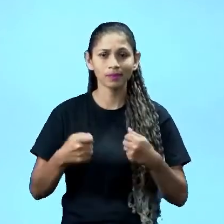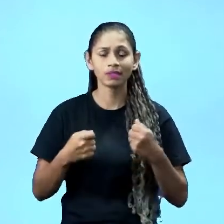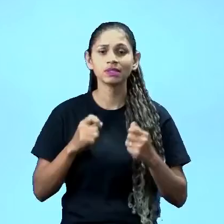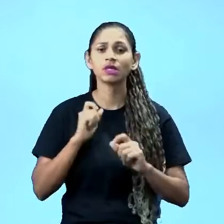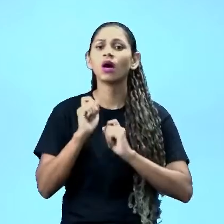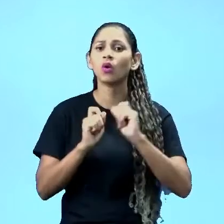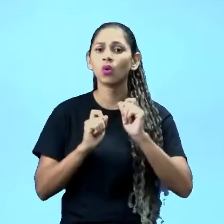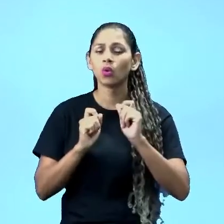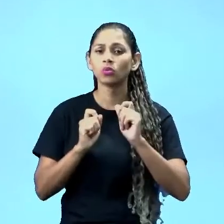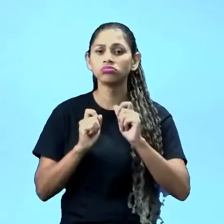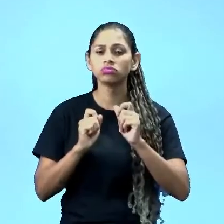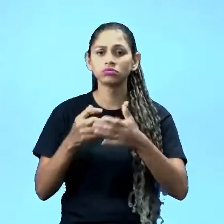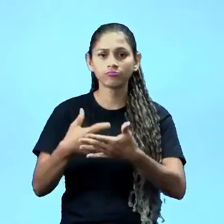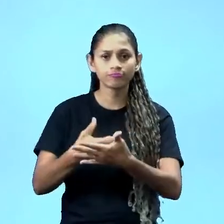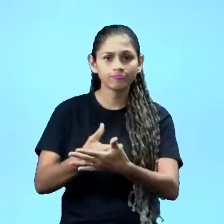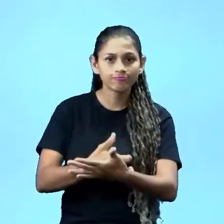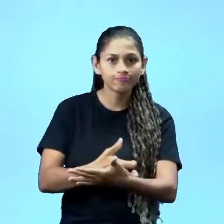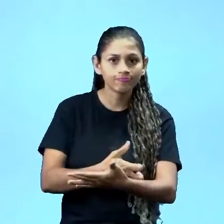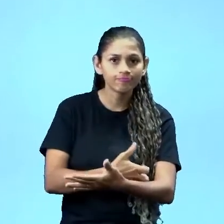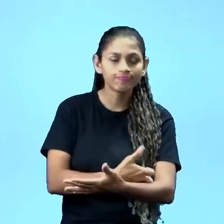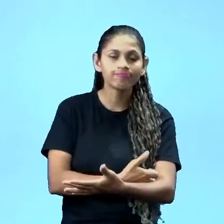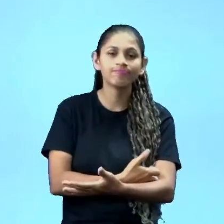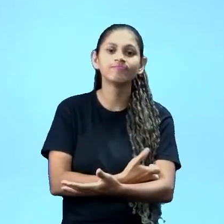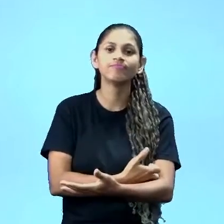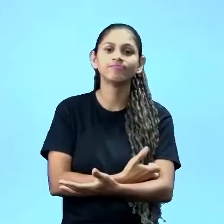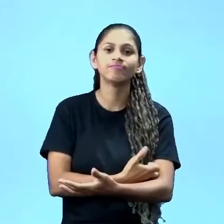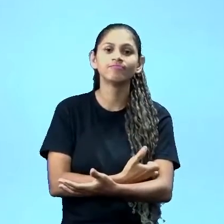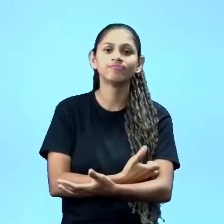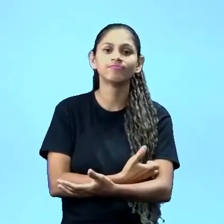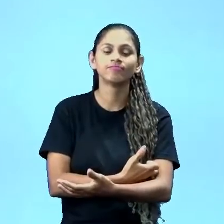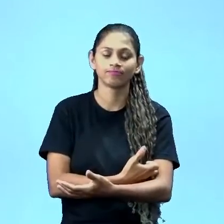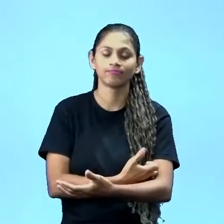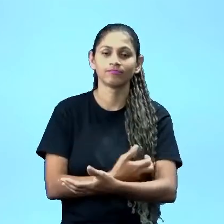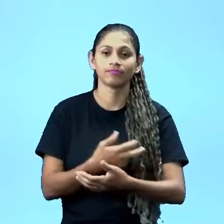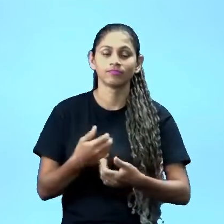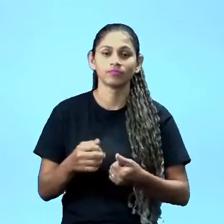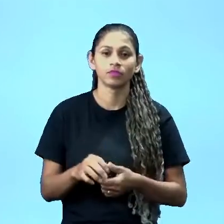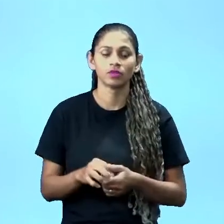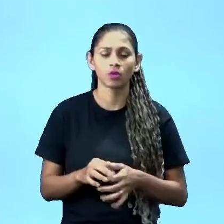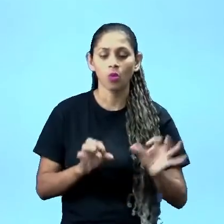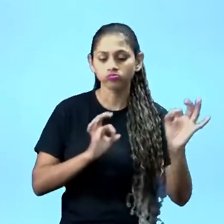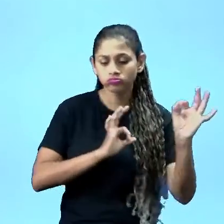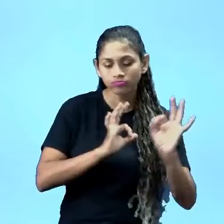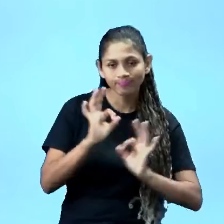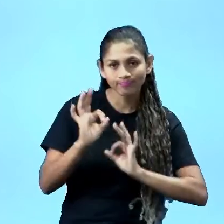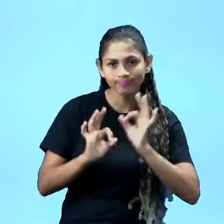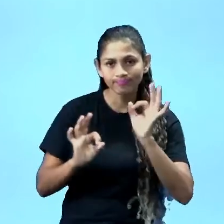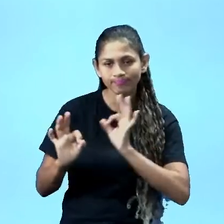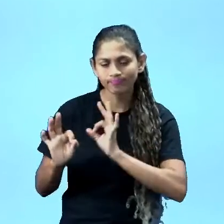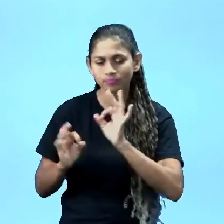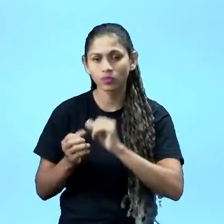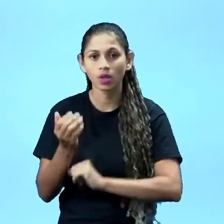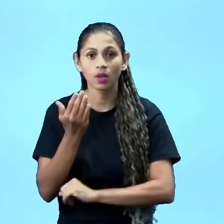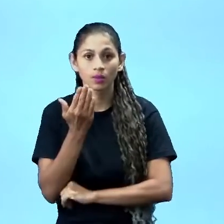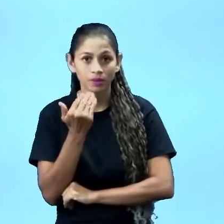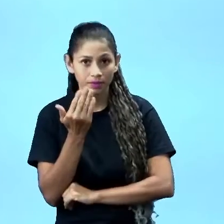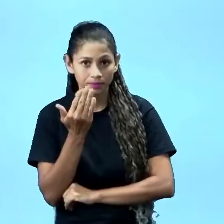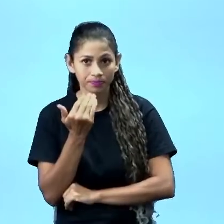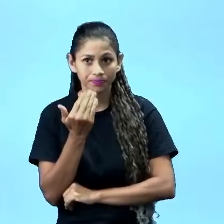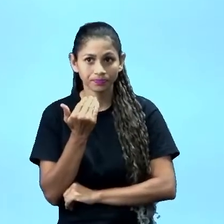paciente pela via endovenosa, pela via parenteral. Então a gente prepara, né, esse alimento aí para o